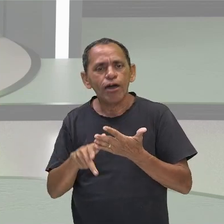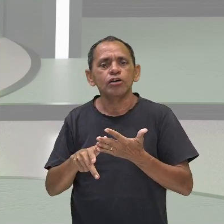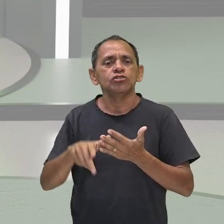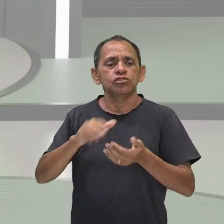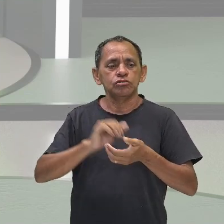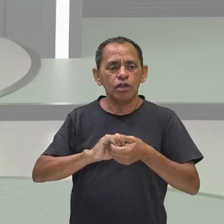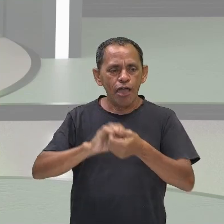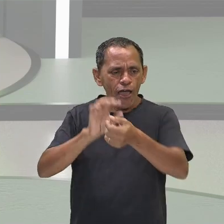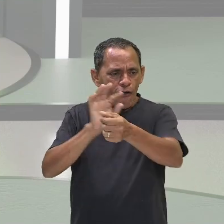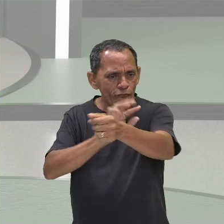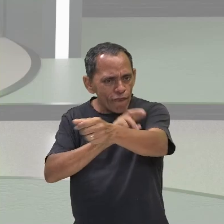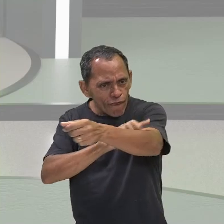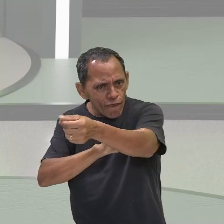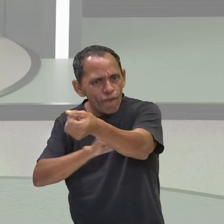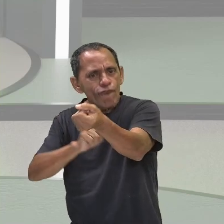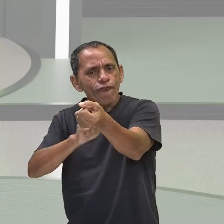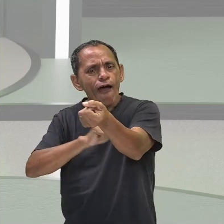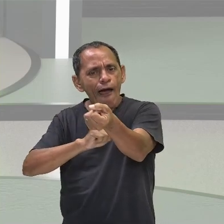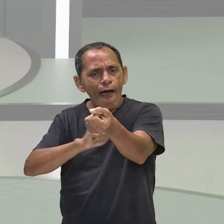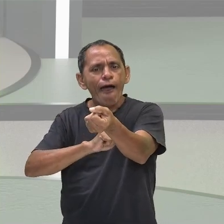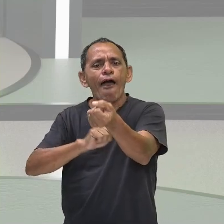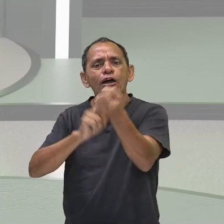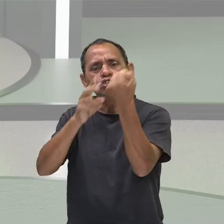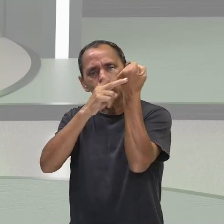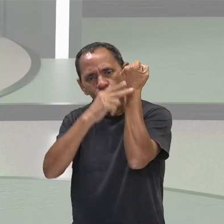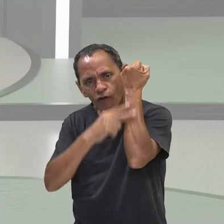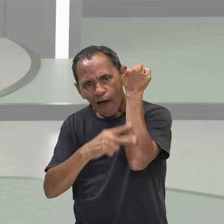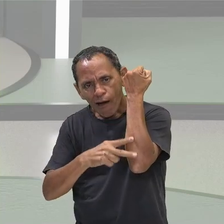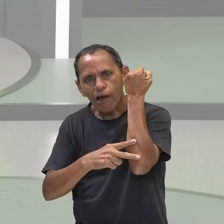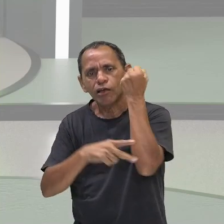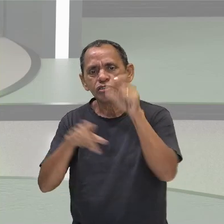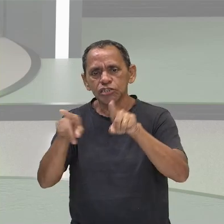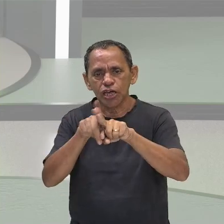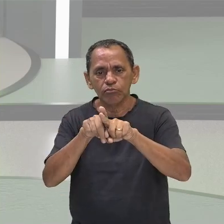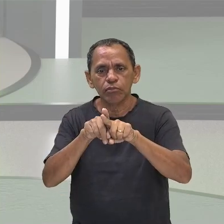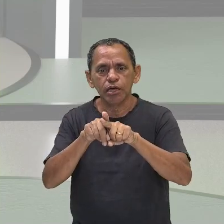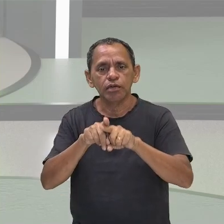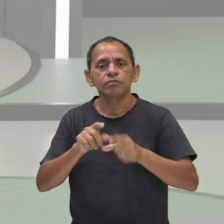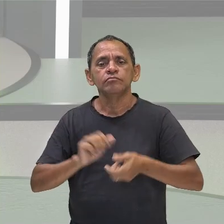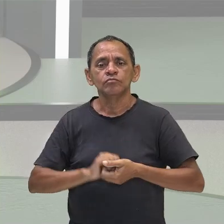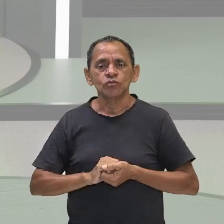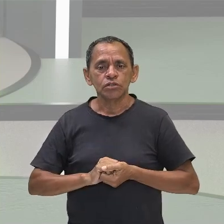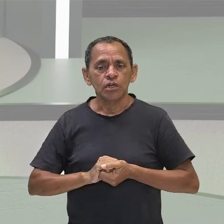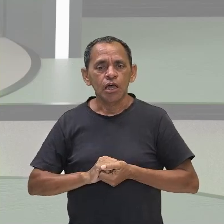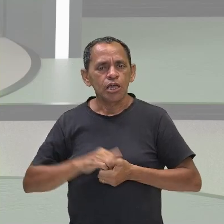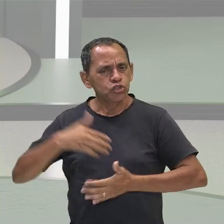fluxo sanguíneo e esse processo de excitação masculina que vai